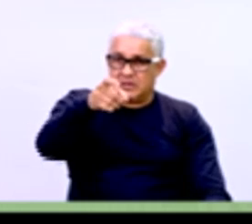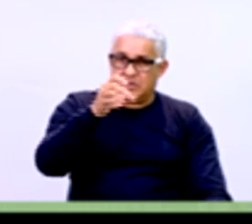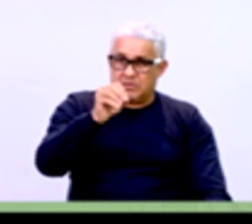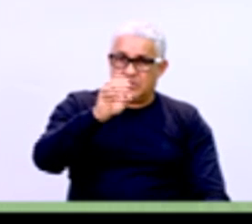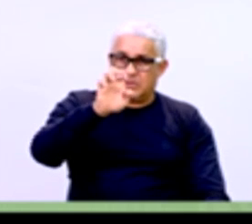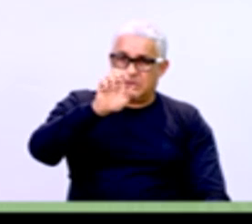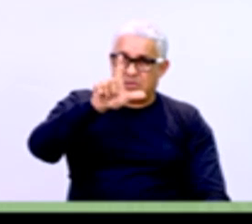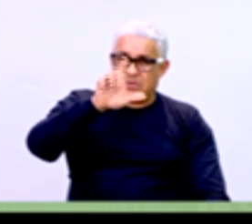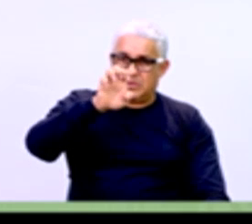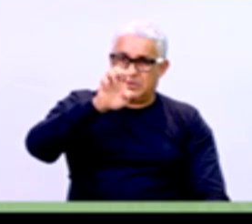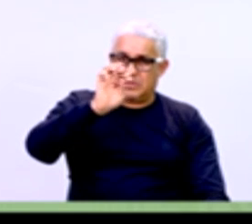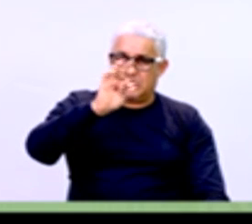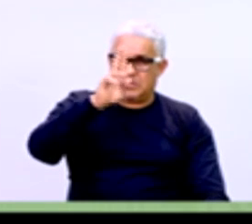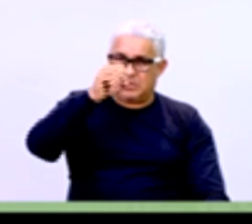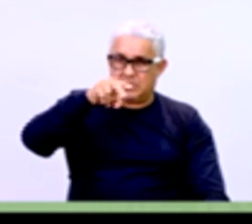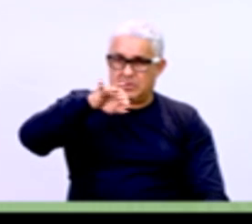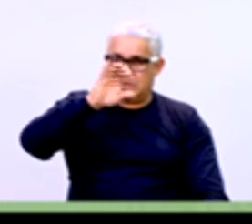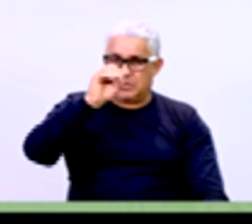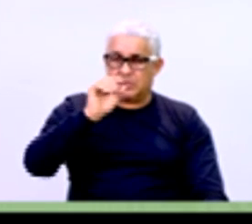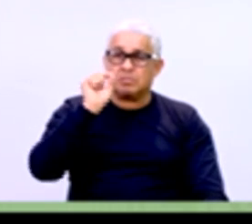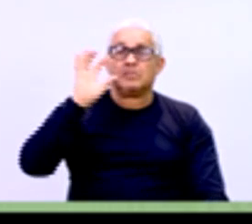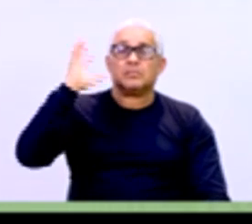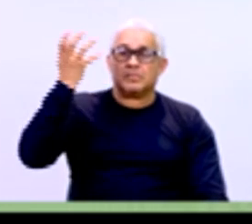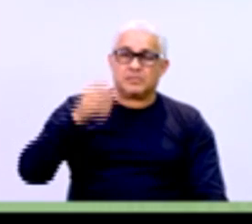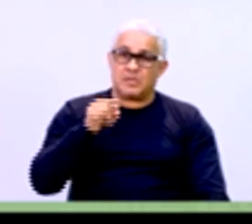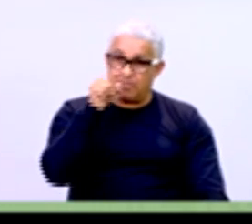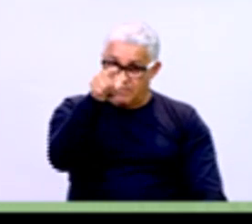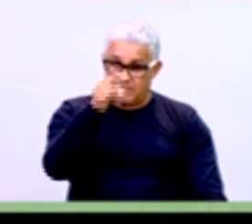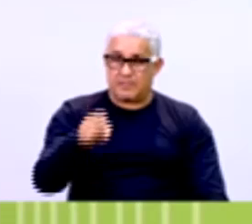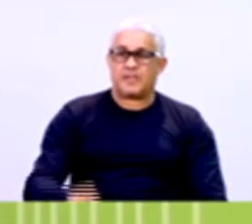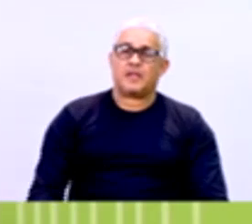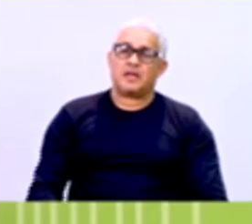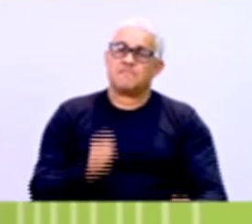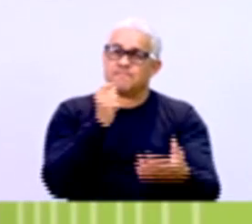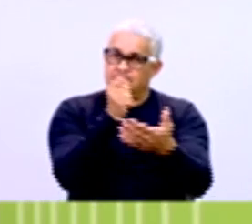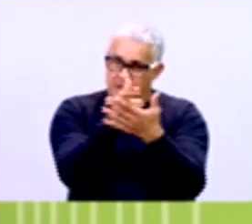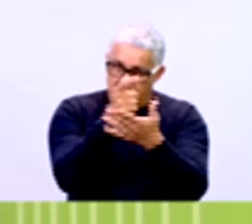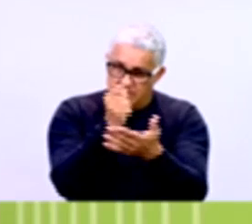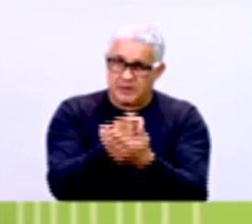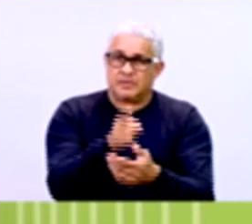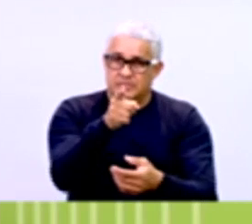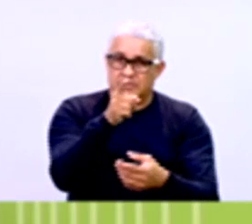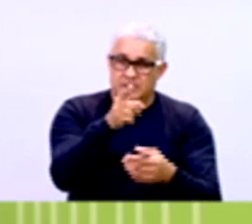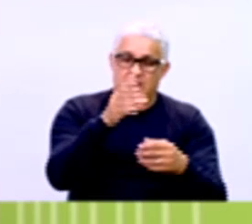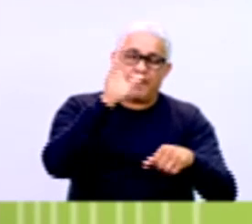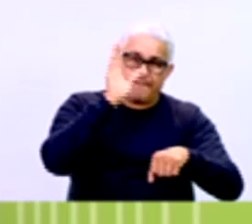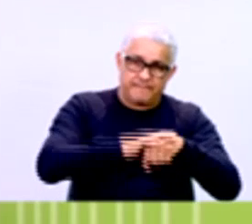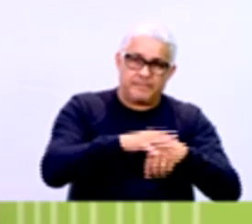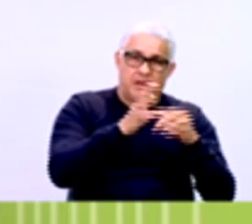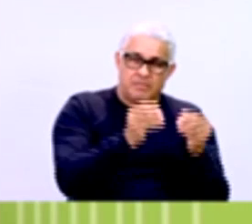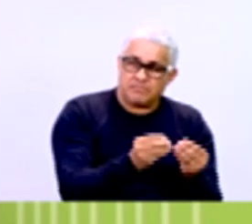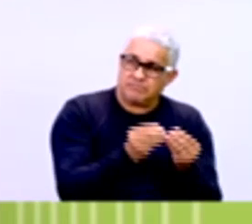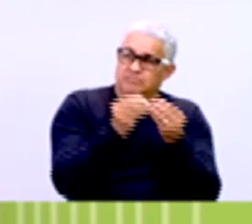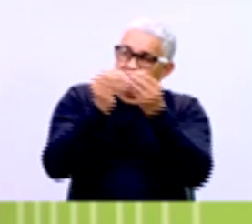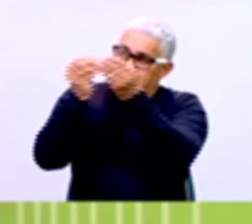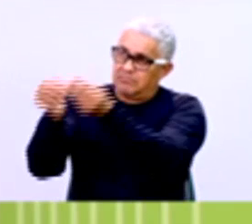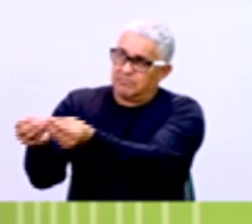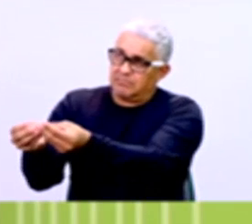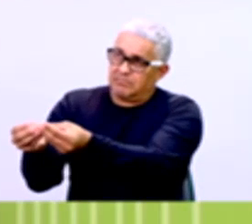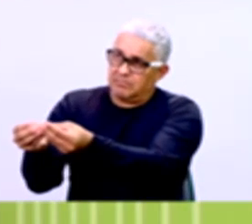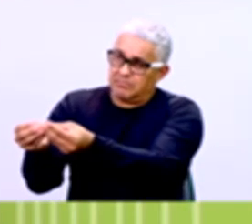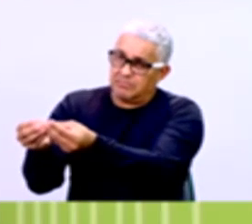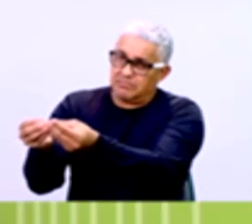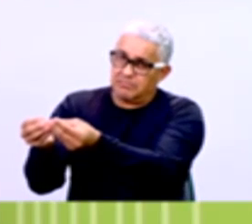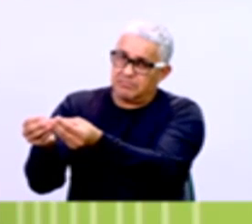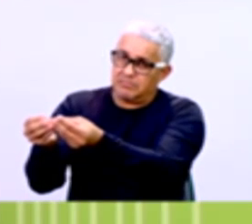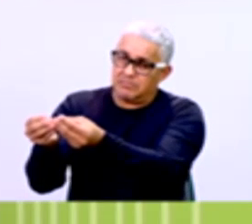que acontece? Você, como consumidor, você leva esse material, você leva esse equipamento